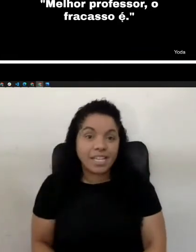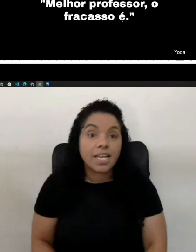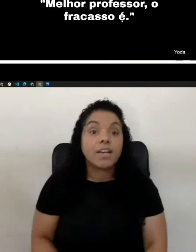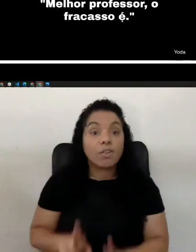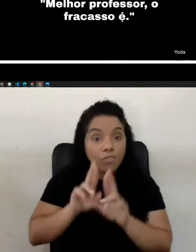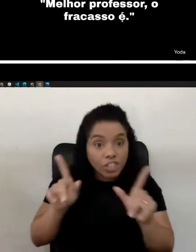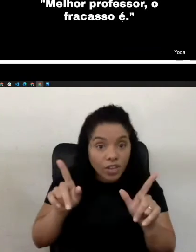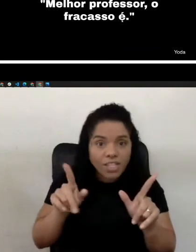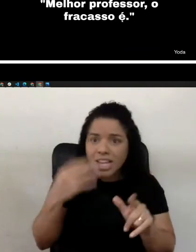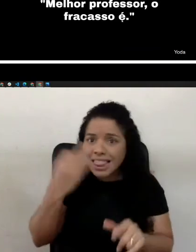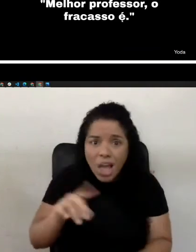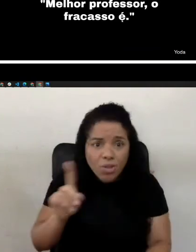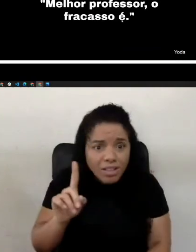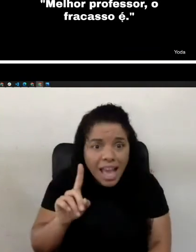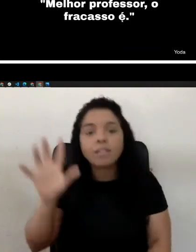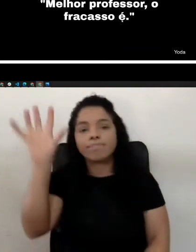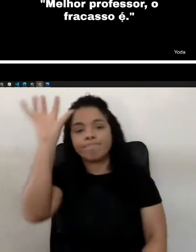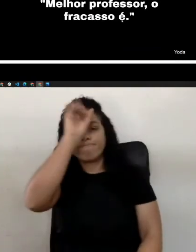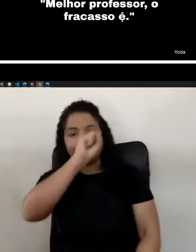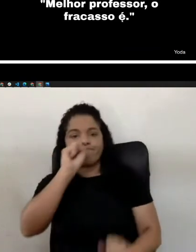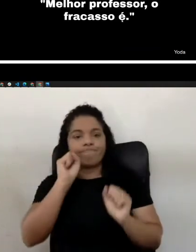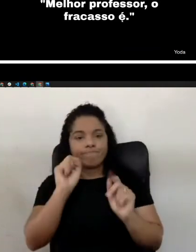certo? Aprendi. Vamos fazer diferente.